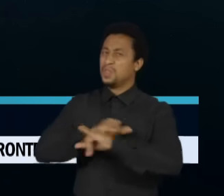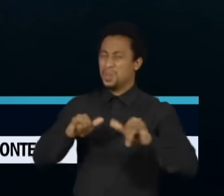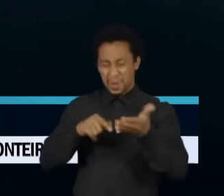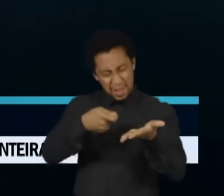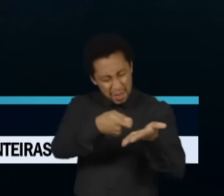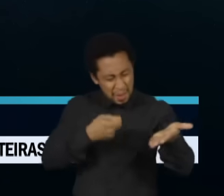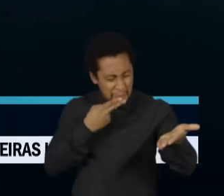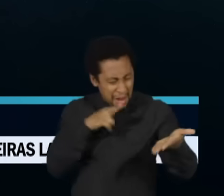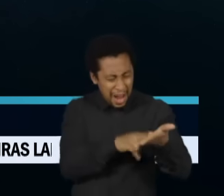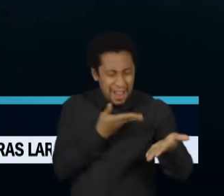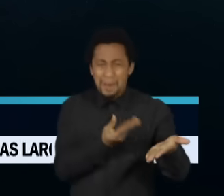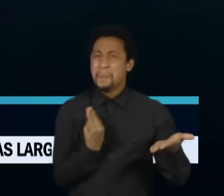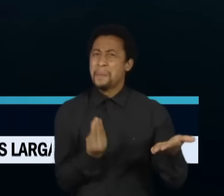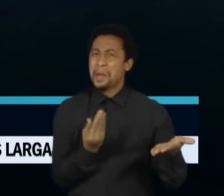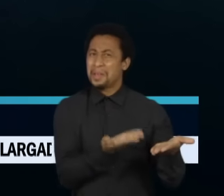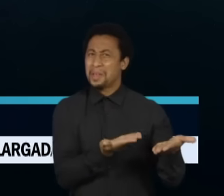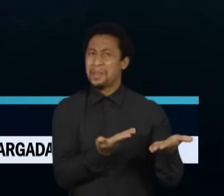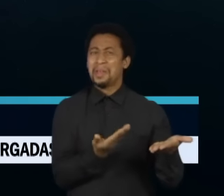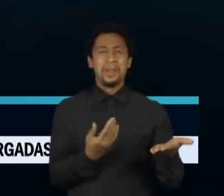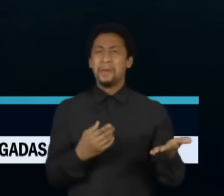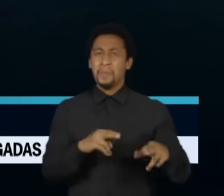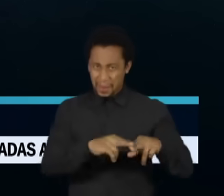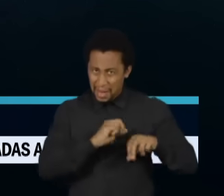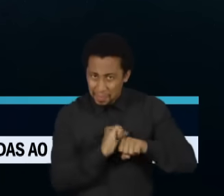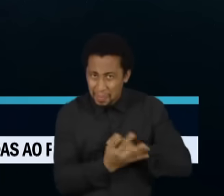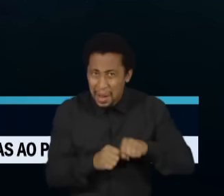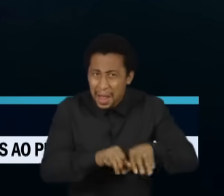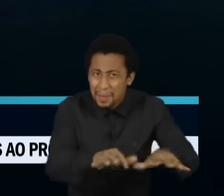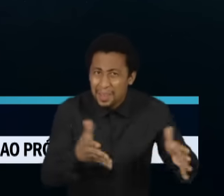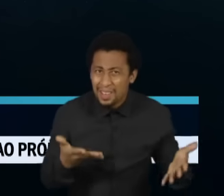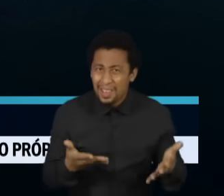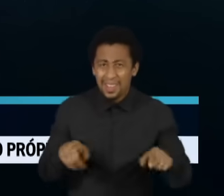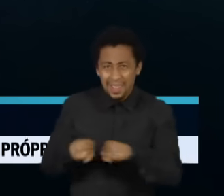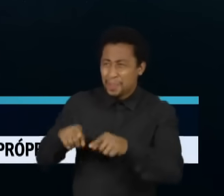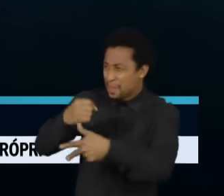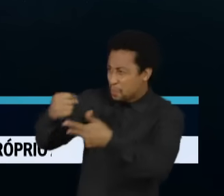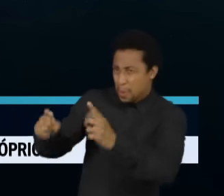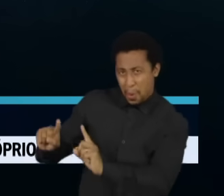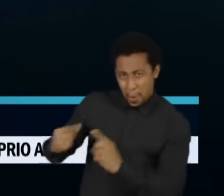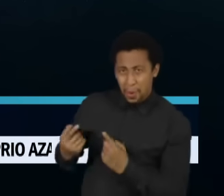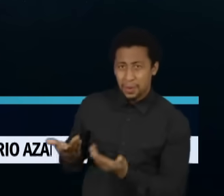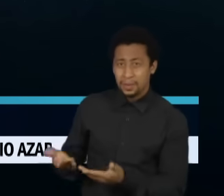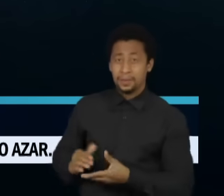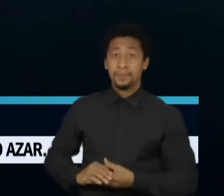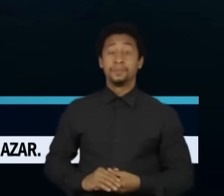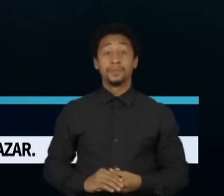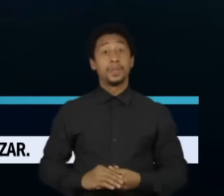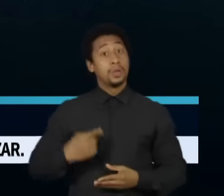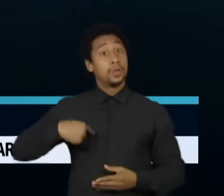pandemia e a atuação de poderes da República. A nossa liberdade não seja.